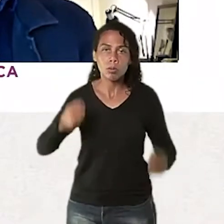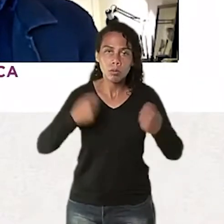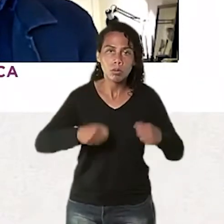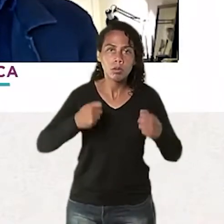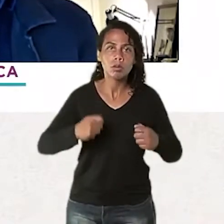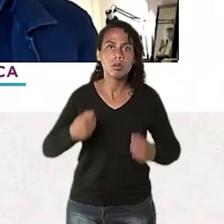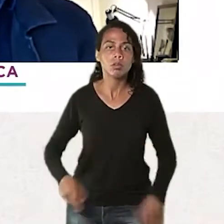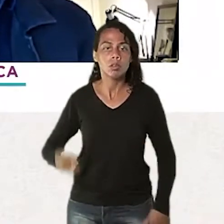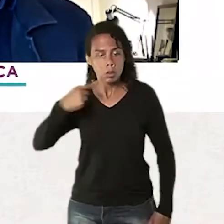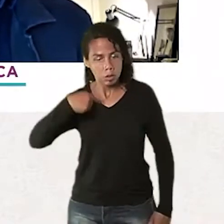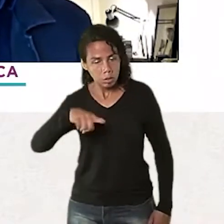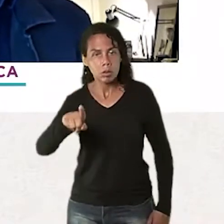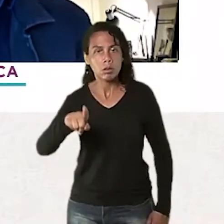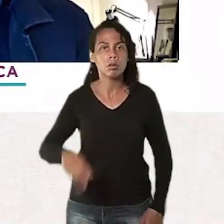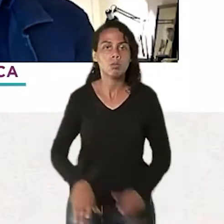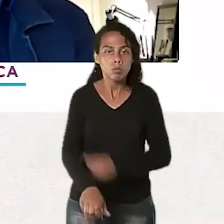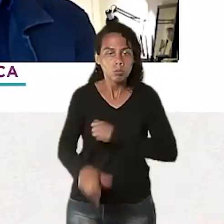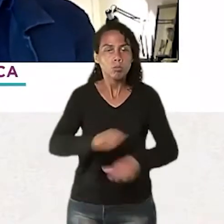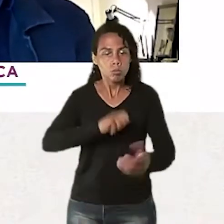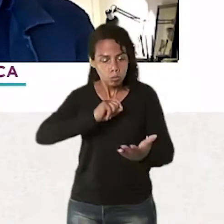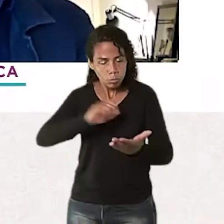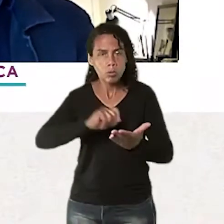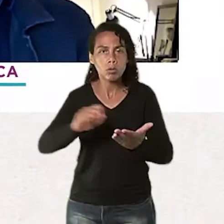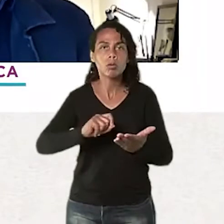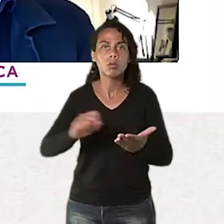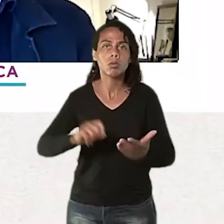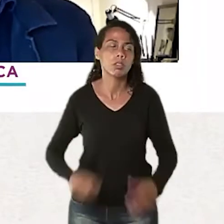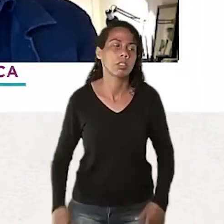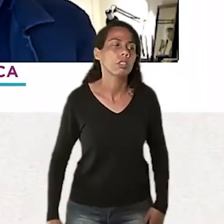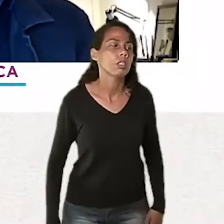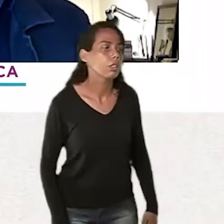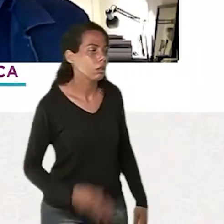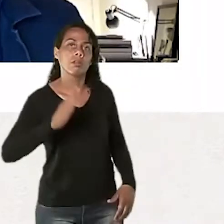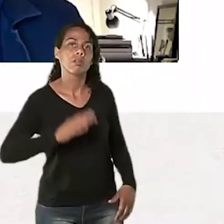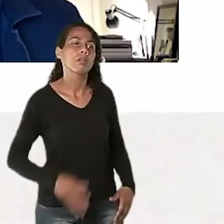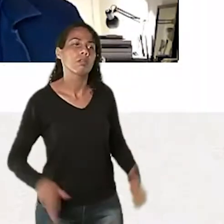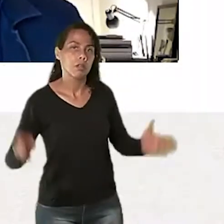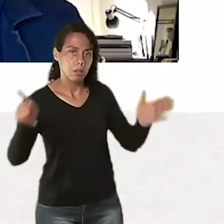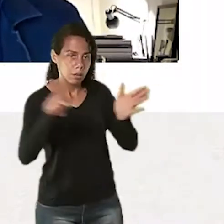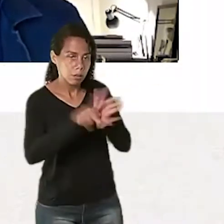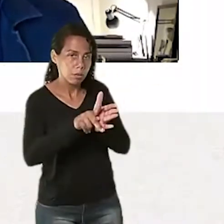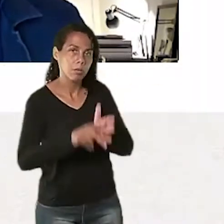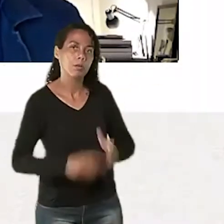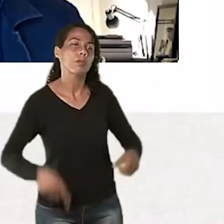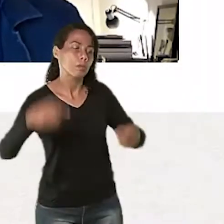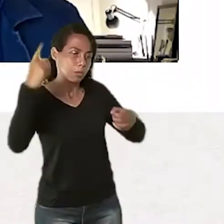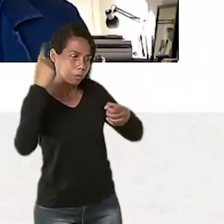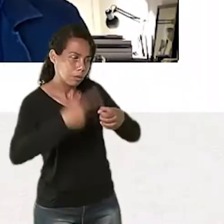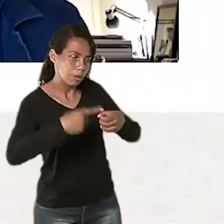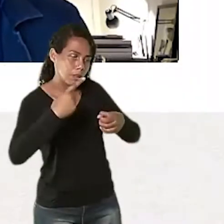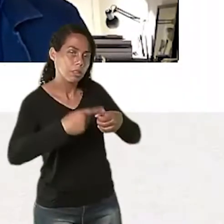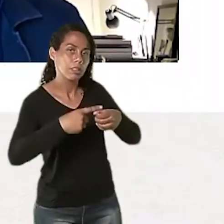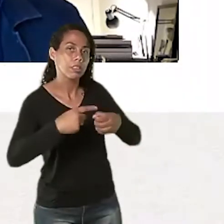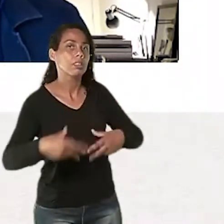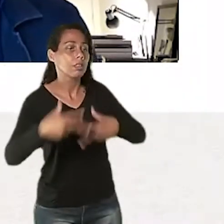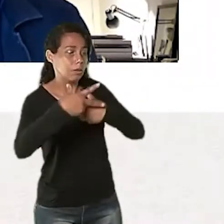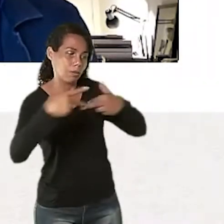é toda de observação do cotidiano da cidade. É do romance, que é muito rural, né?